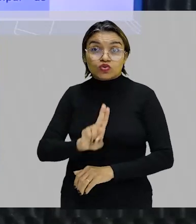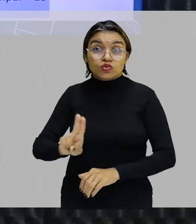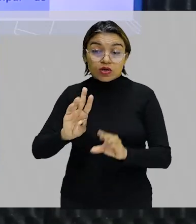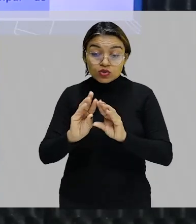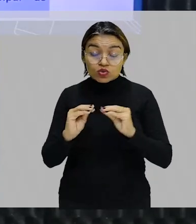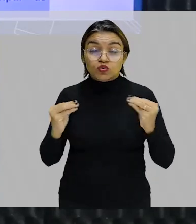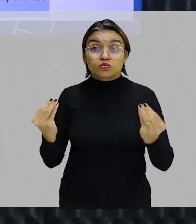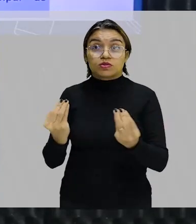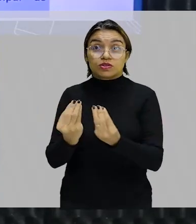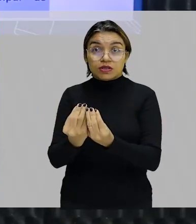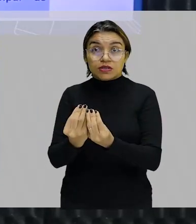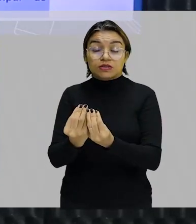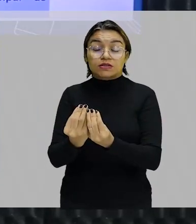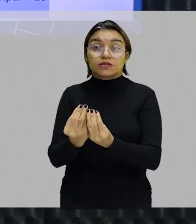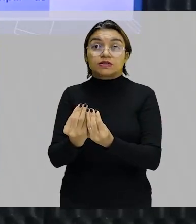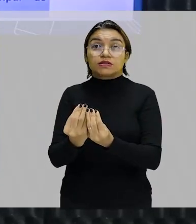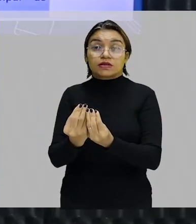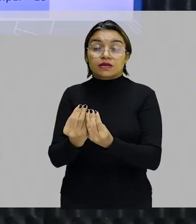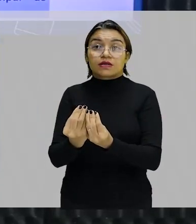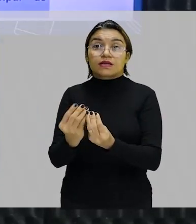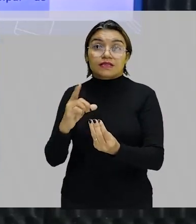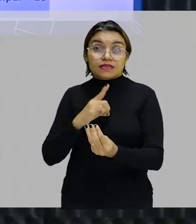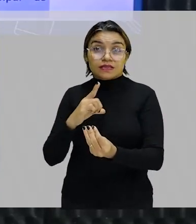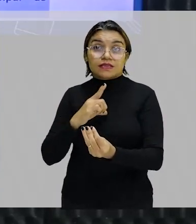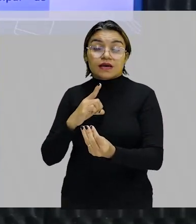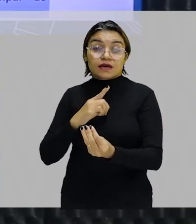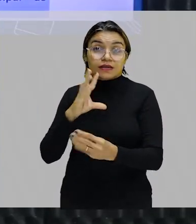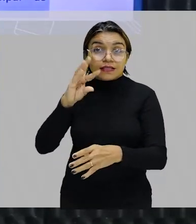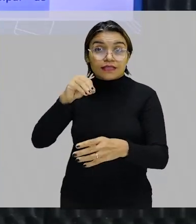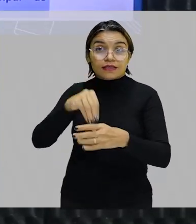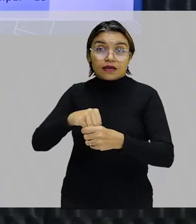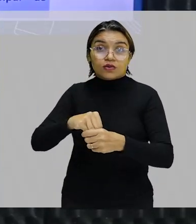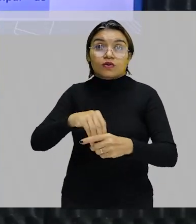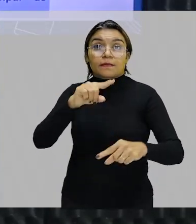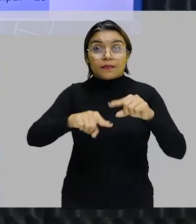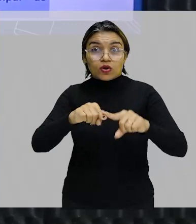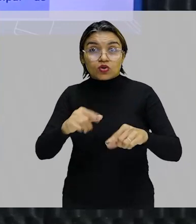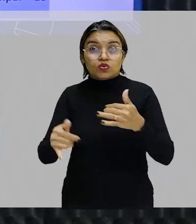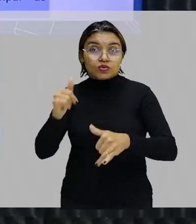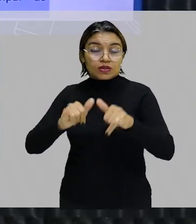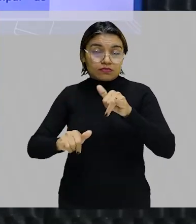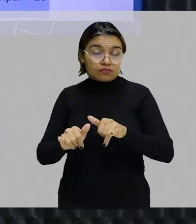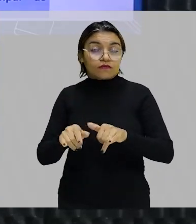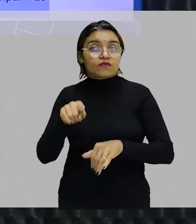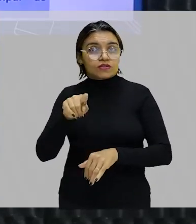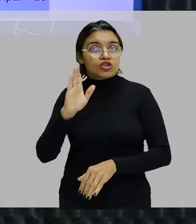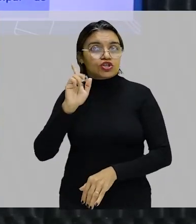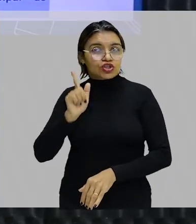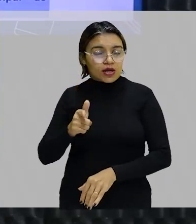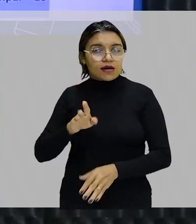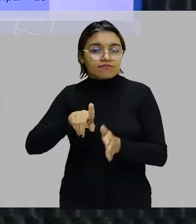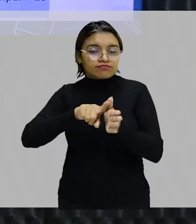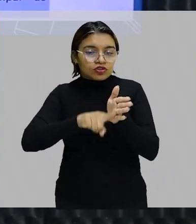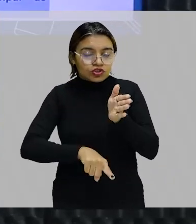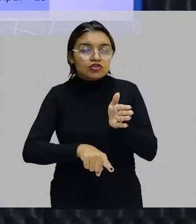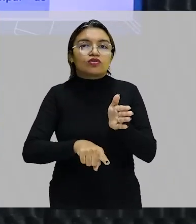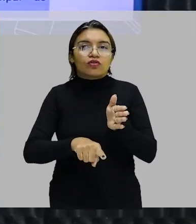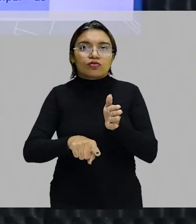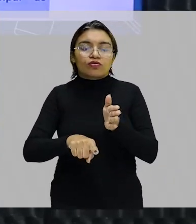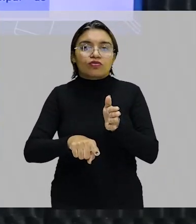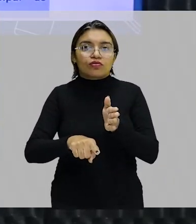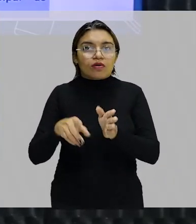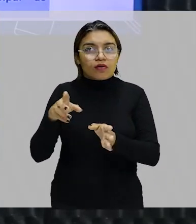efetivamente estará participando da reação. Então, você já descontou,